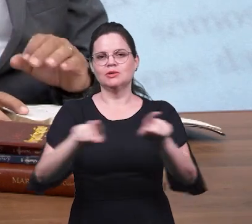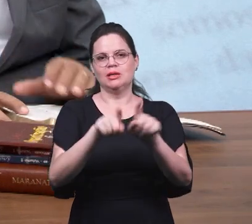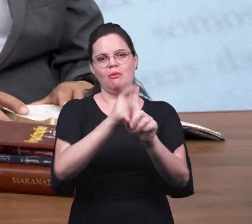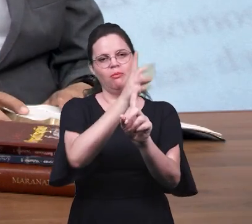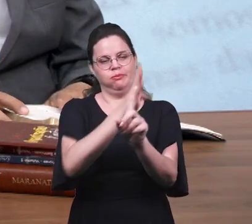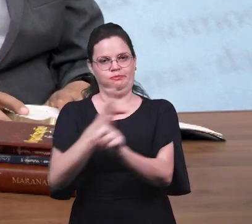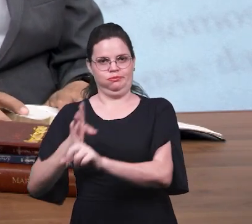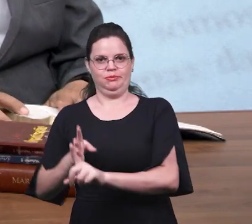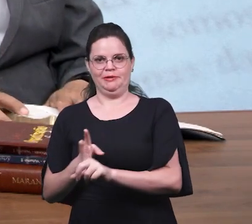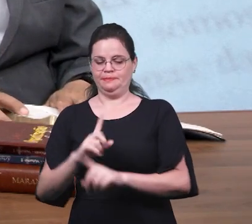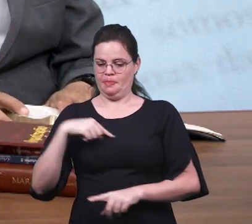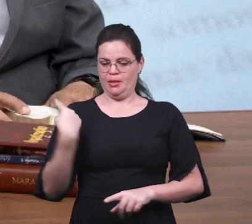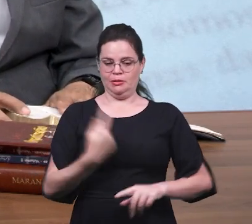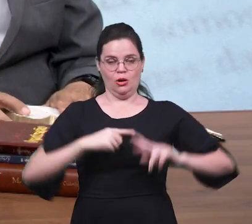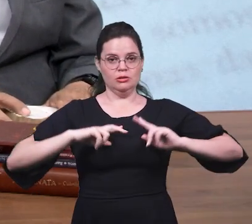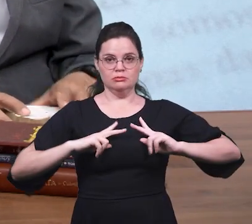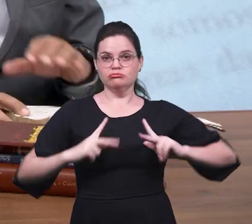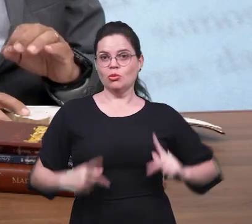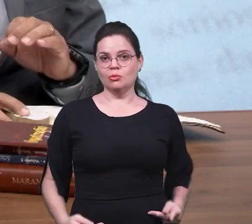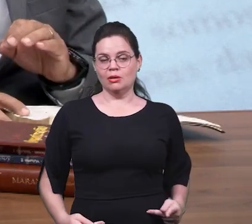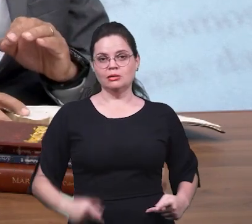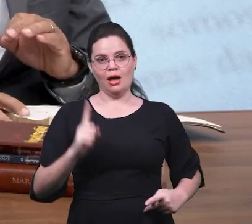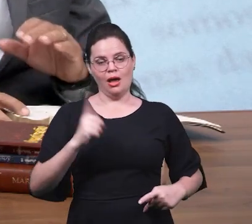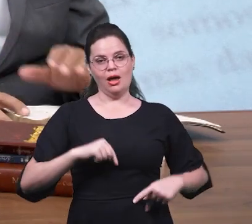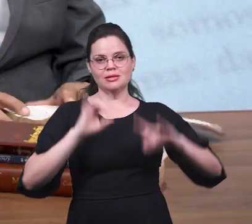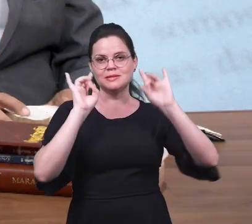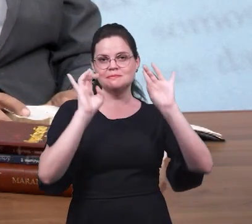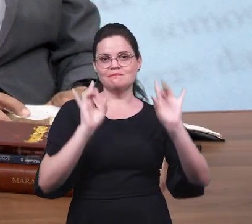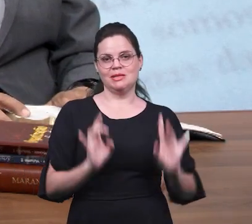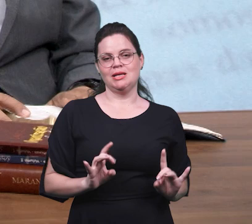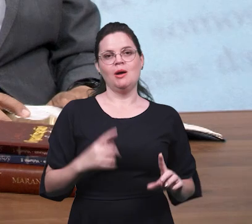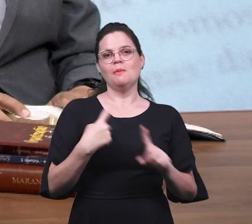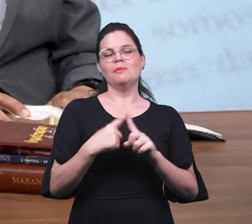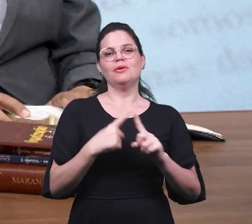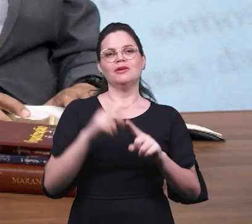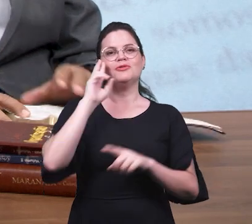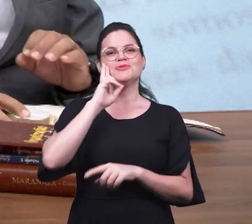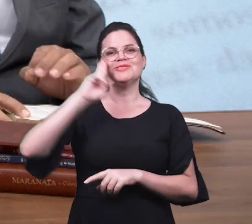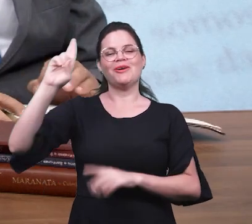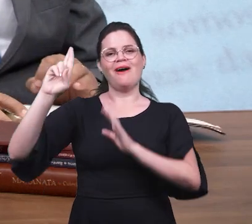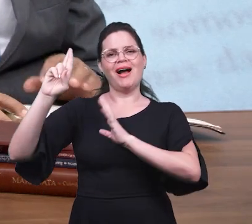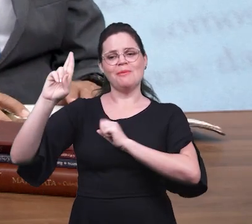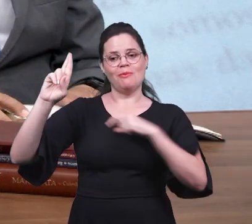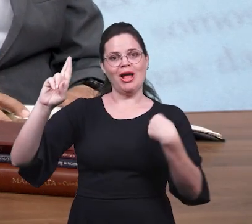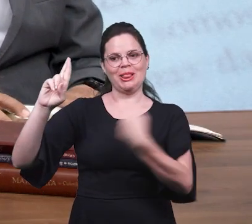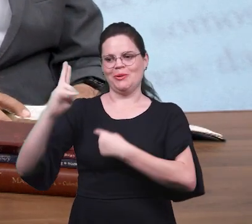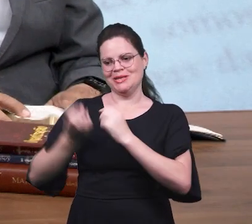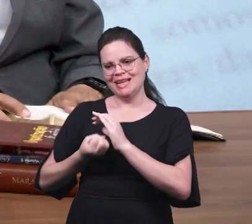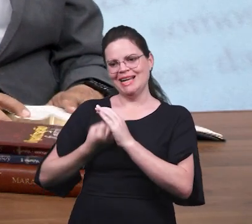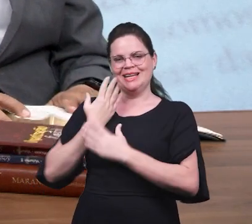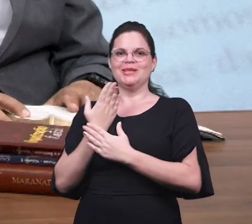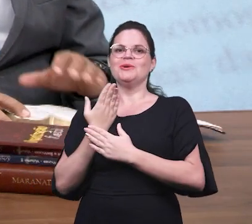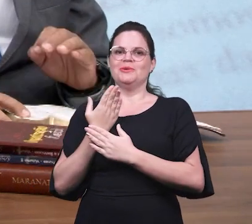Como um ser especial, o homem sente-se objeto do amor de Deus, a quem procura